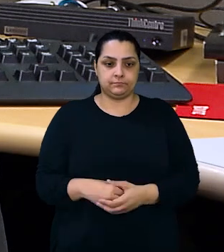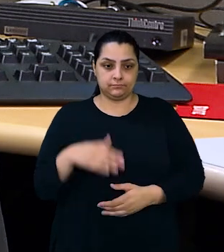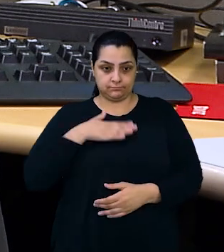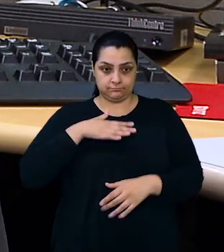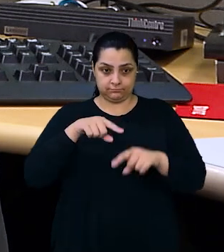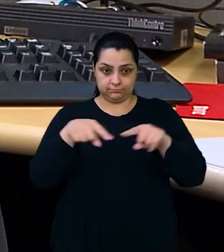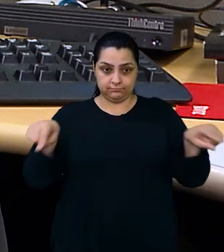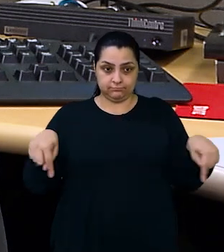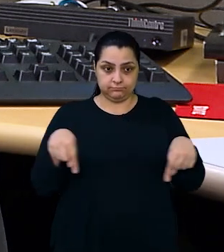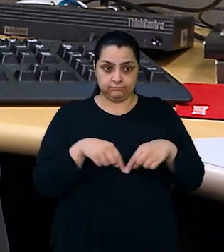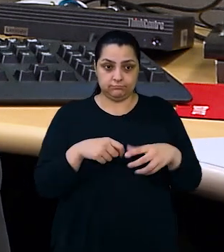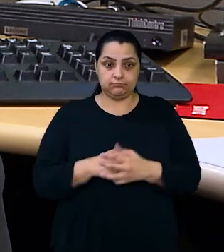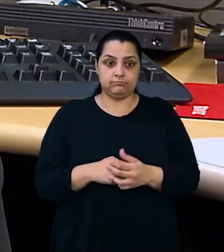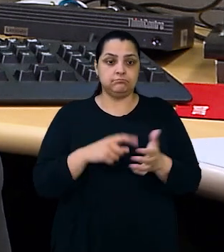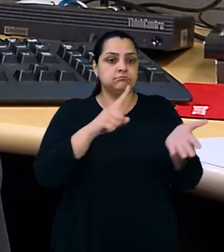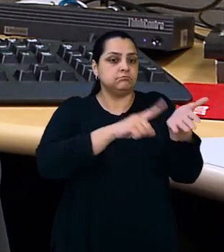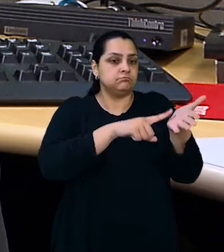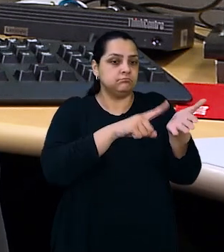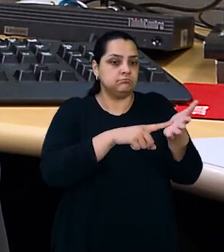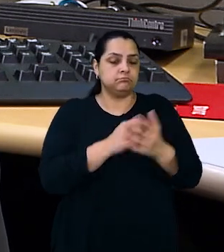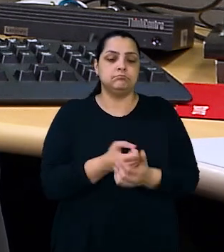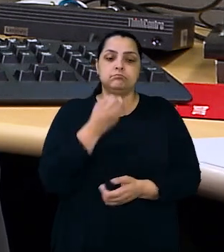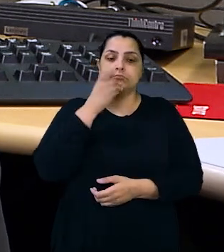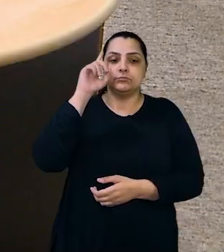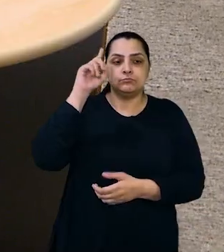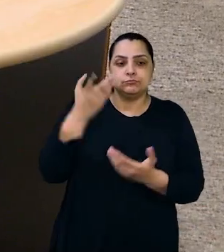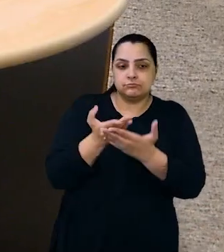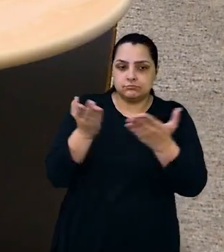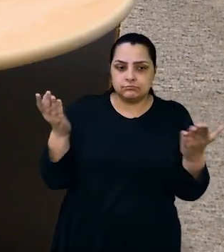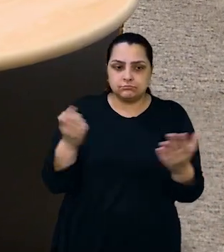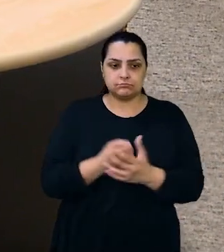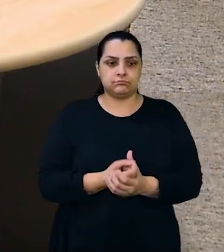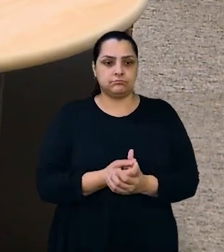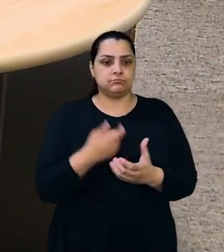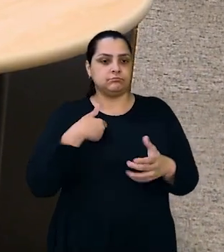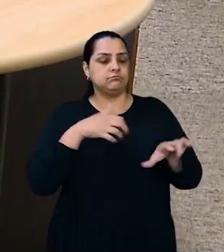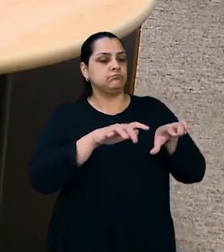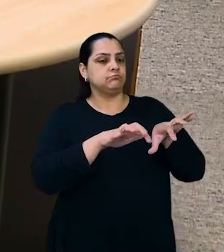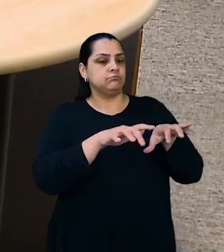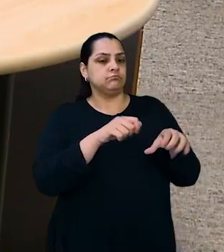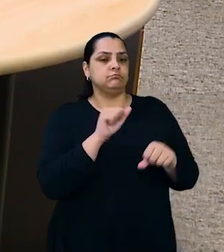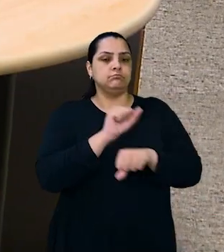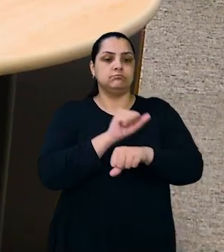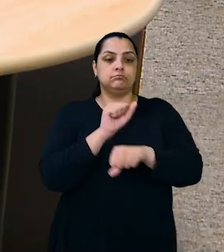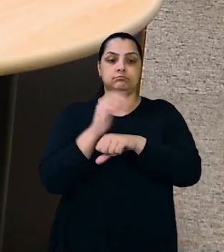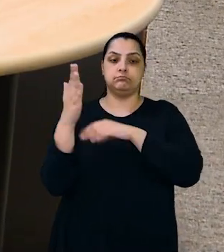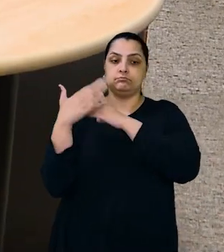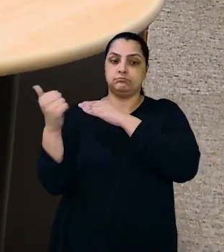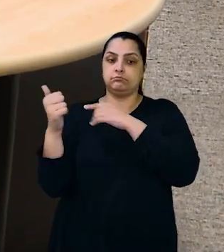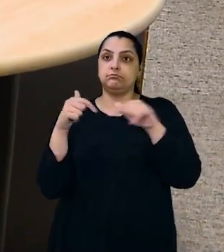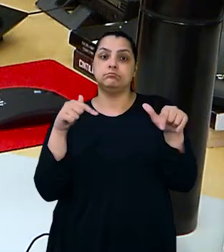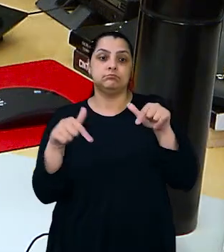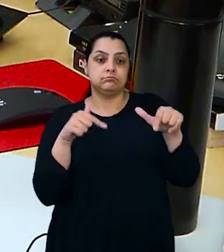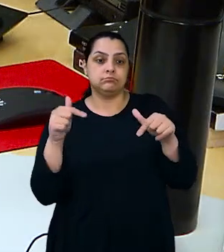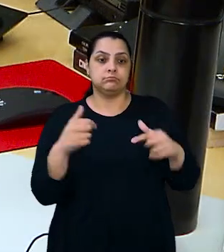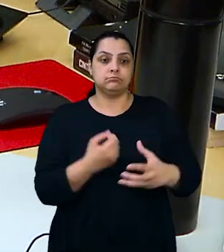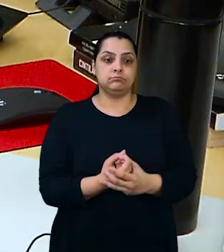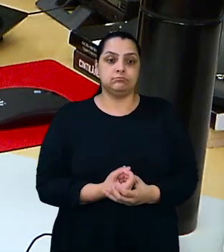na minha sala, assino meu ponto, dou bom dia para todo mundo, fico um pouco no meu computador, espero ser chamado para algum